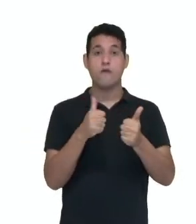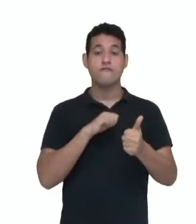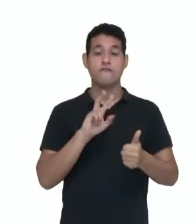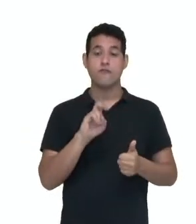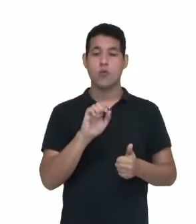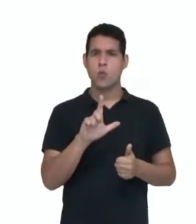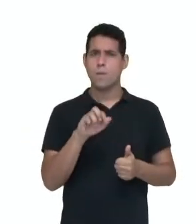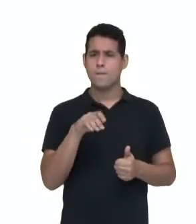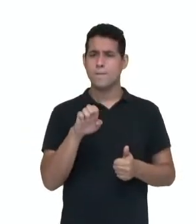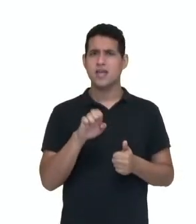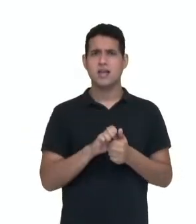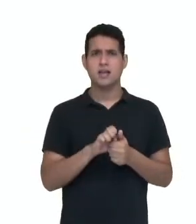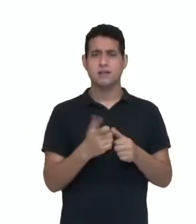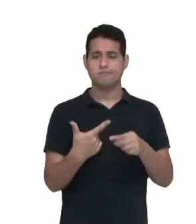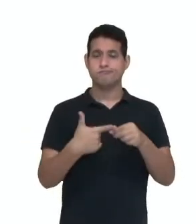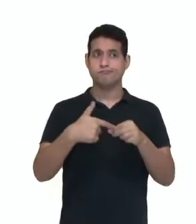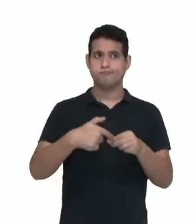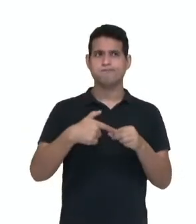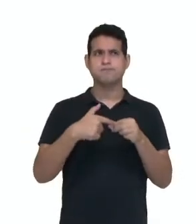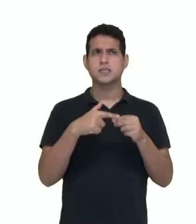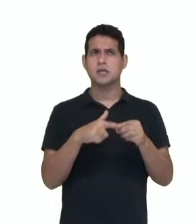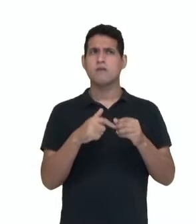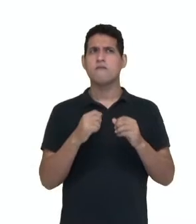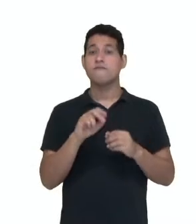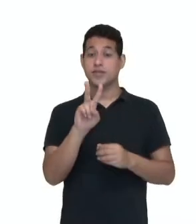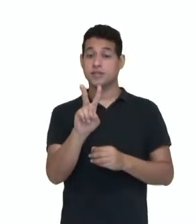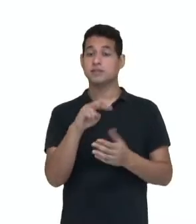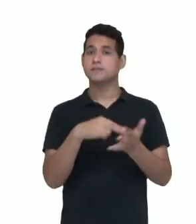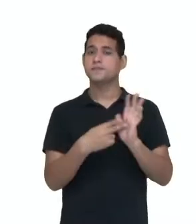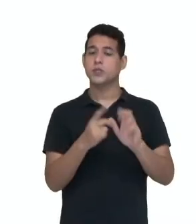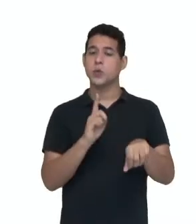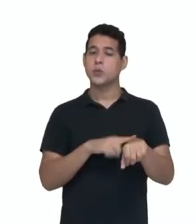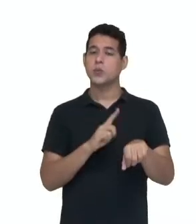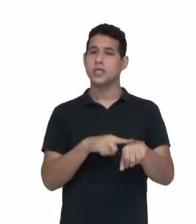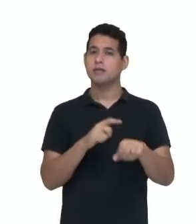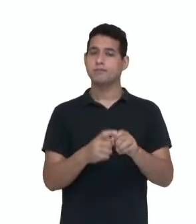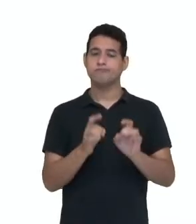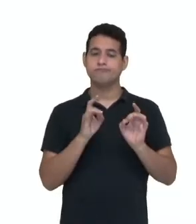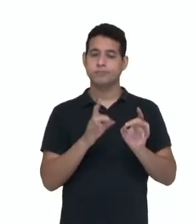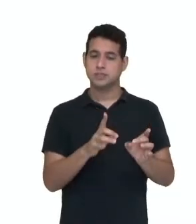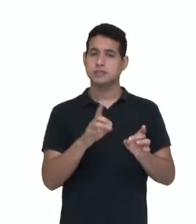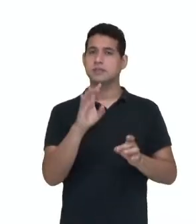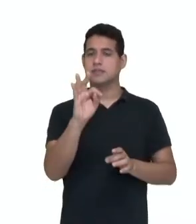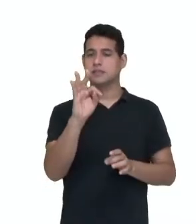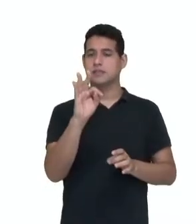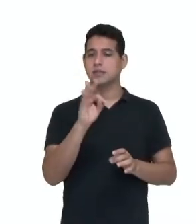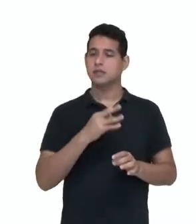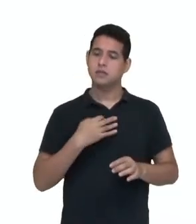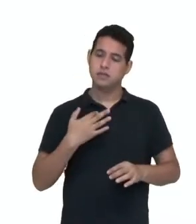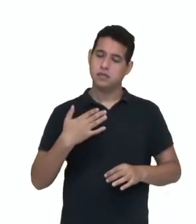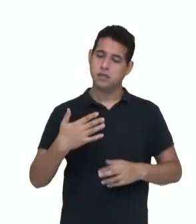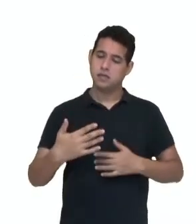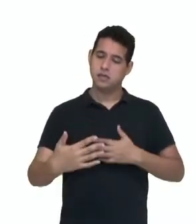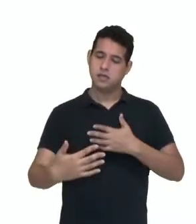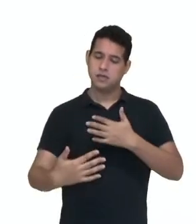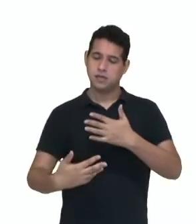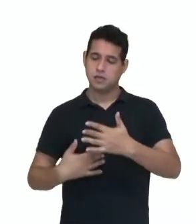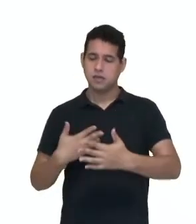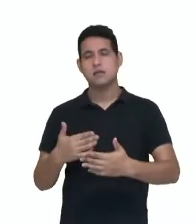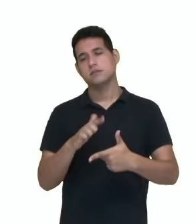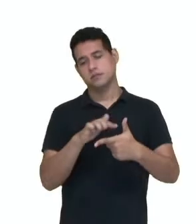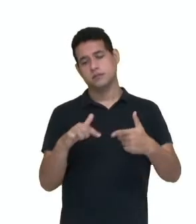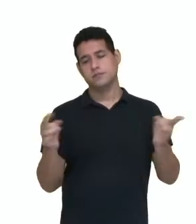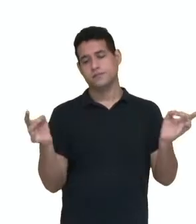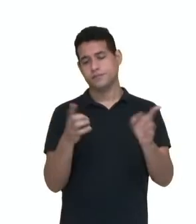volume de gasolina V no tanque do caminhão é em função do tempo de descarga T decorrido, conforme o